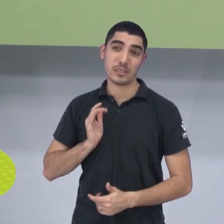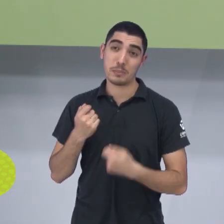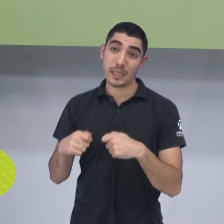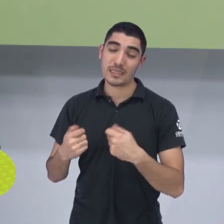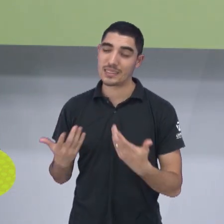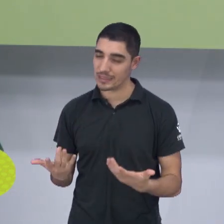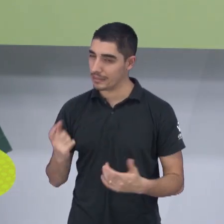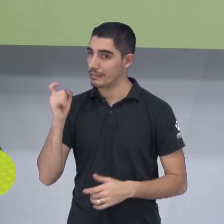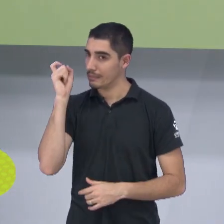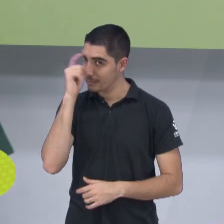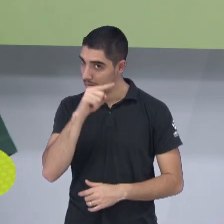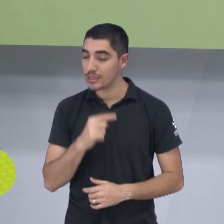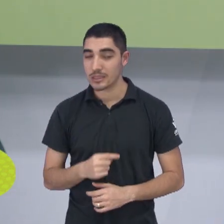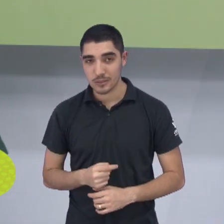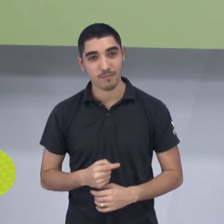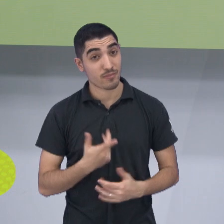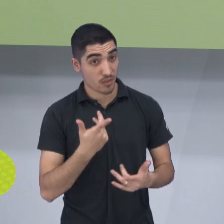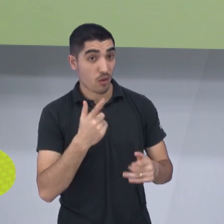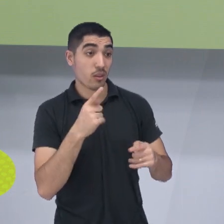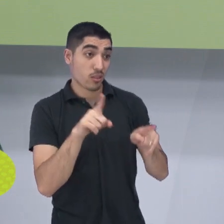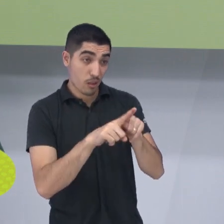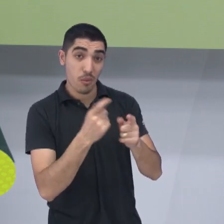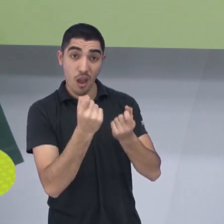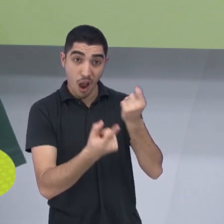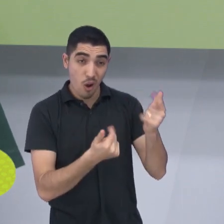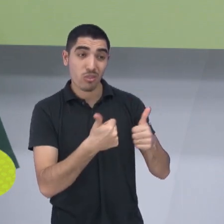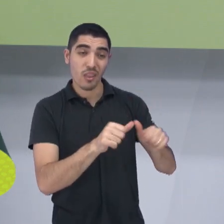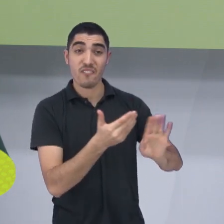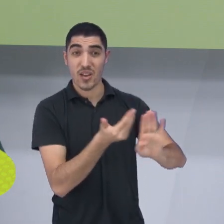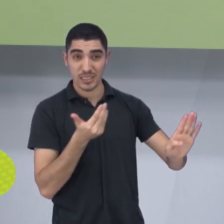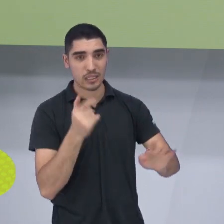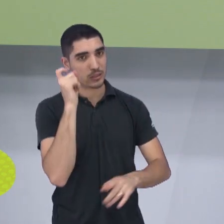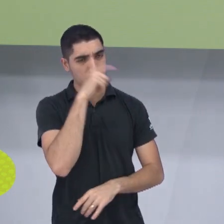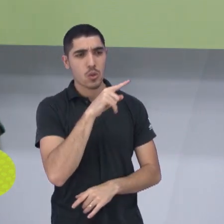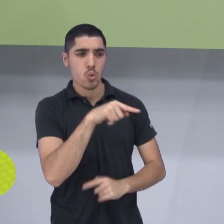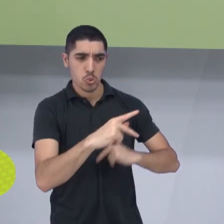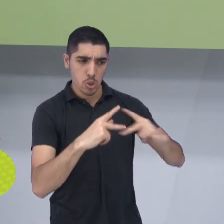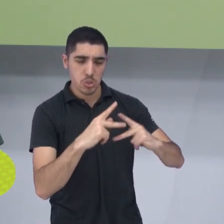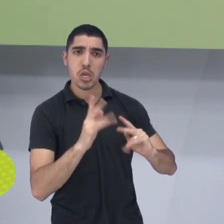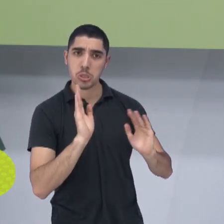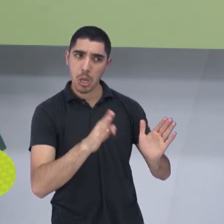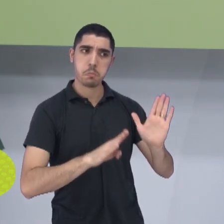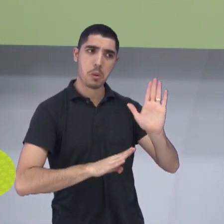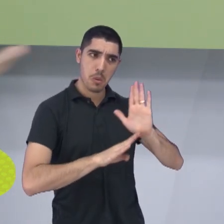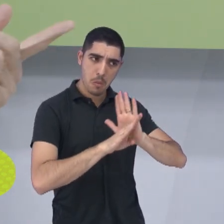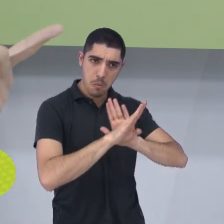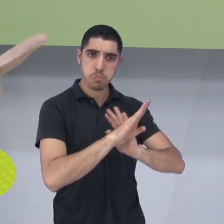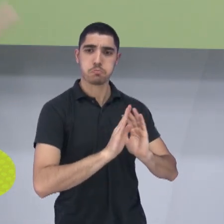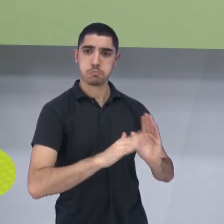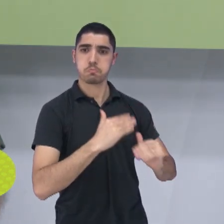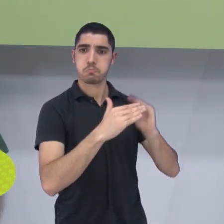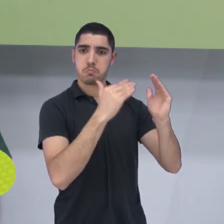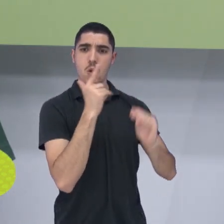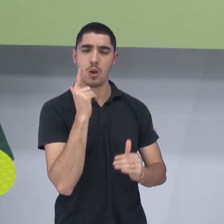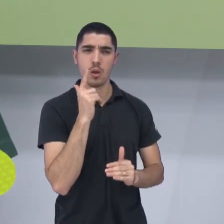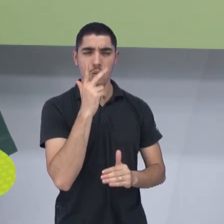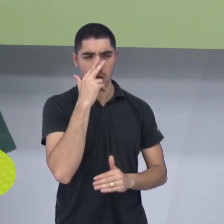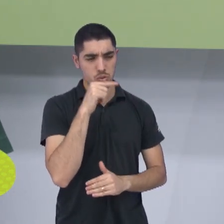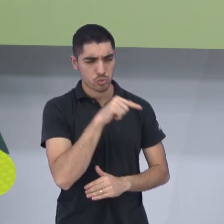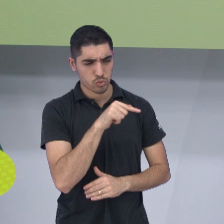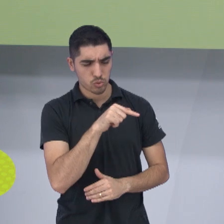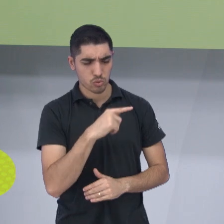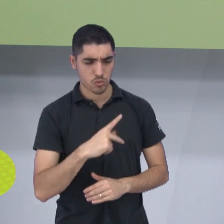que já vem há alguns anos já apresentando um bom basquetebol, né? Cresceu bastante. O ano passado chegou na final, foi campeão, não